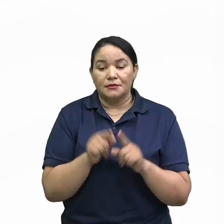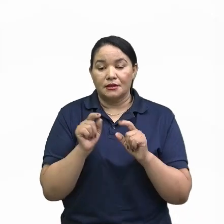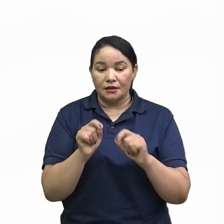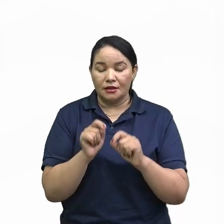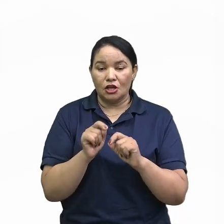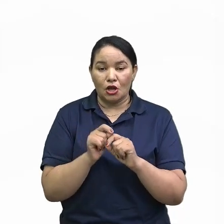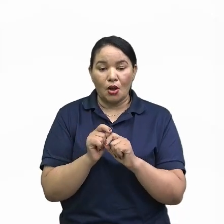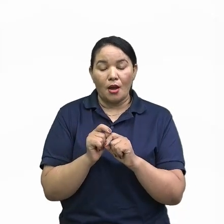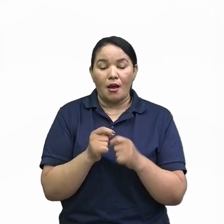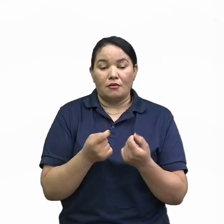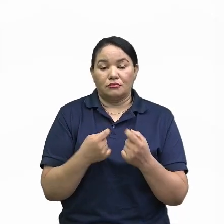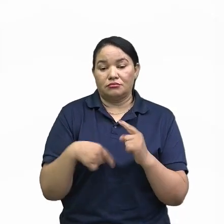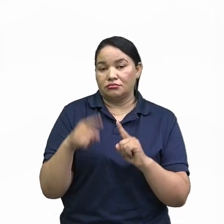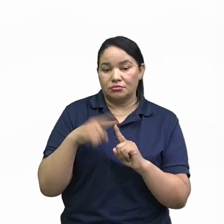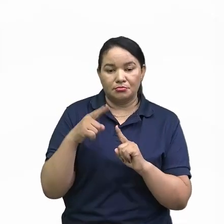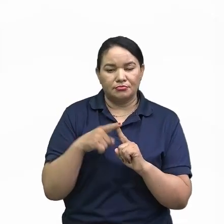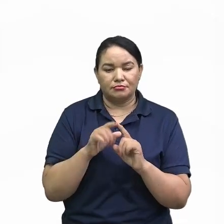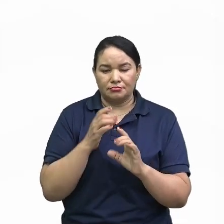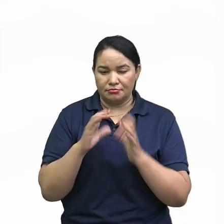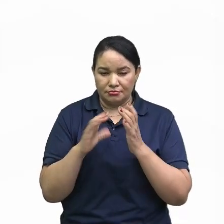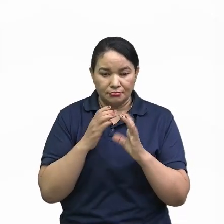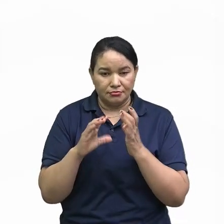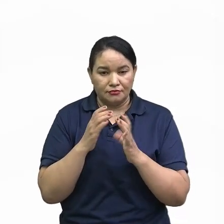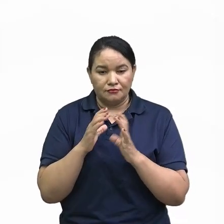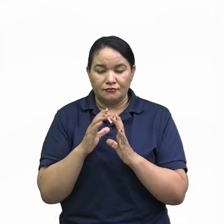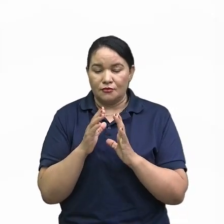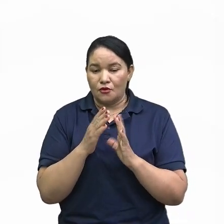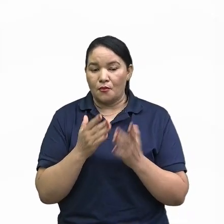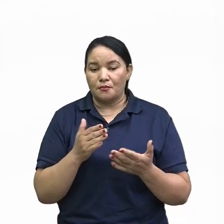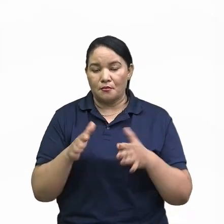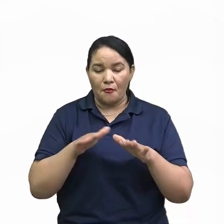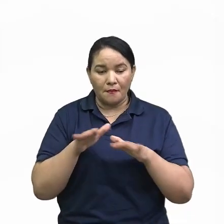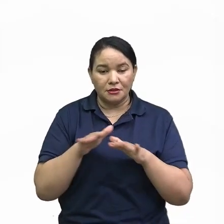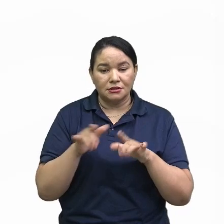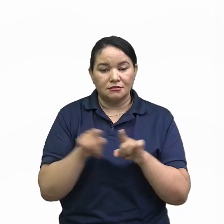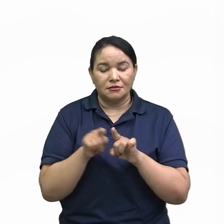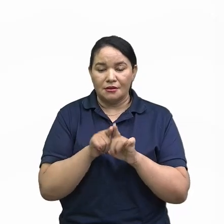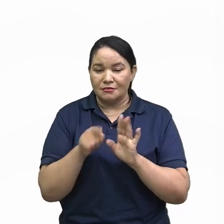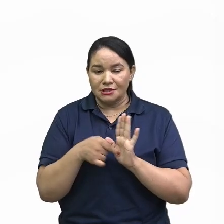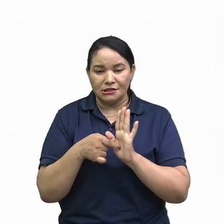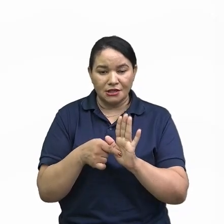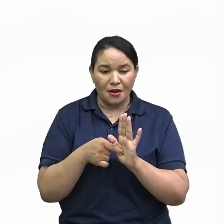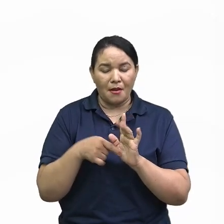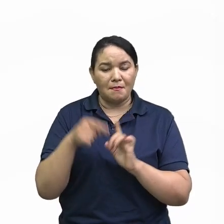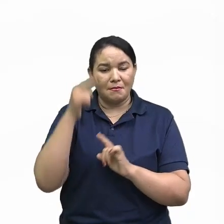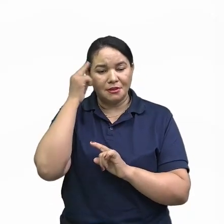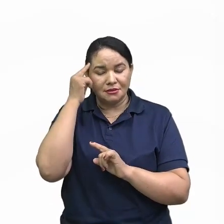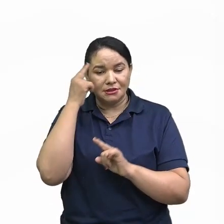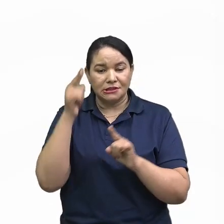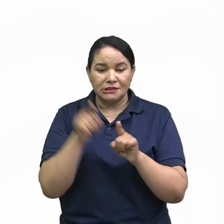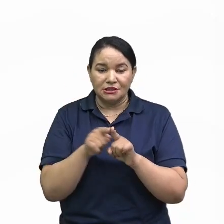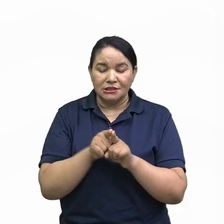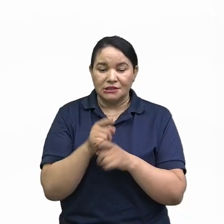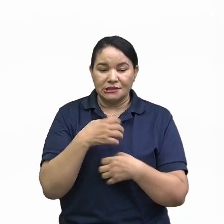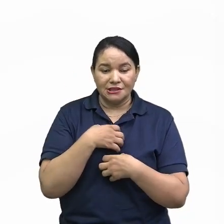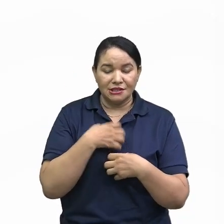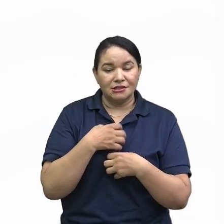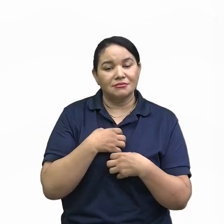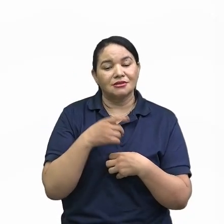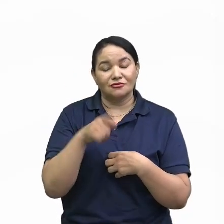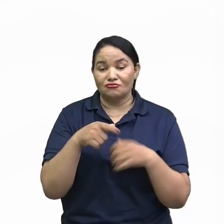comunicar e se movimentar. Então ele consegue representar os pensamentos e os sentimentos mesmo antes de